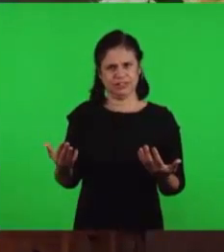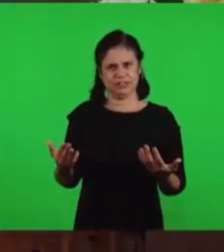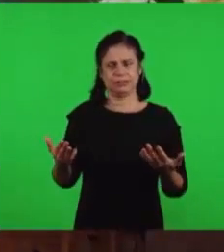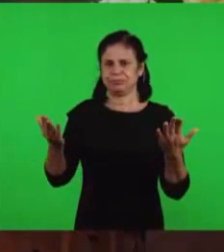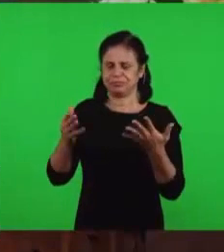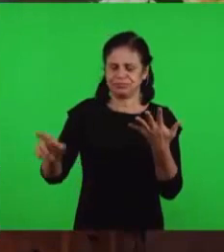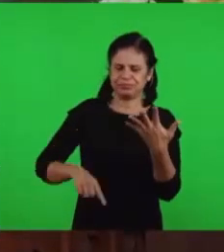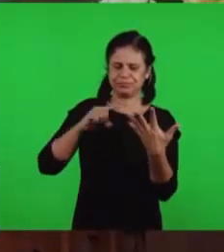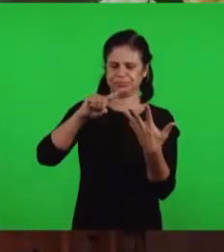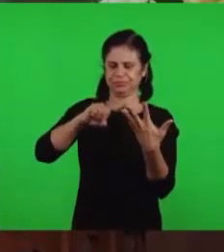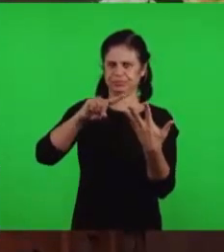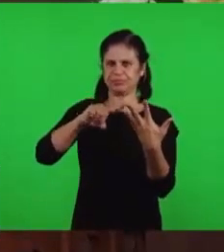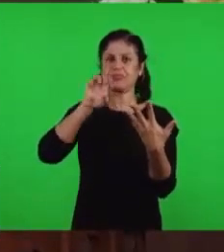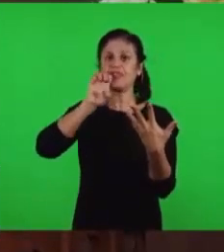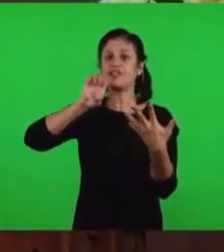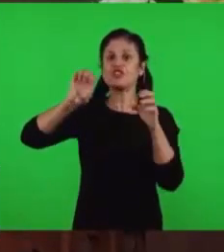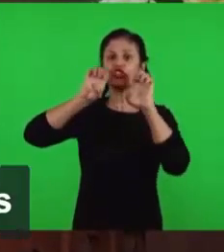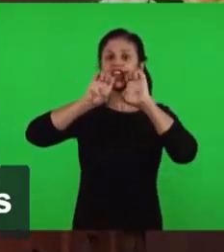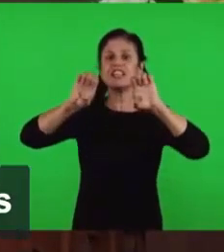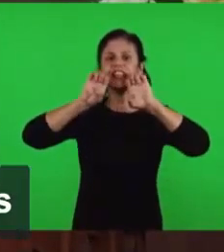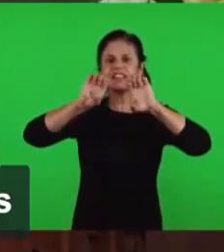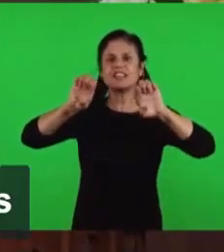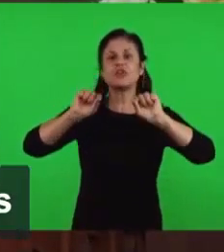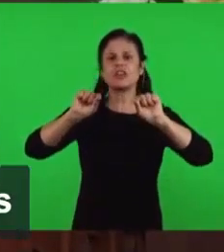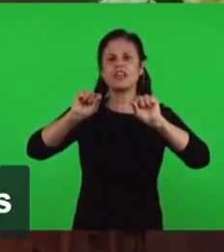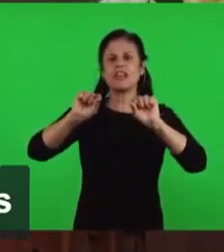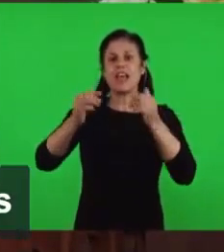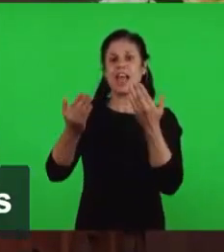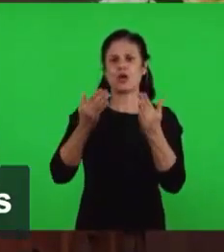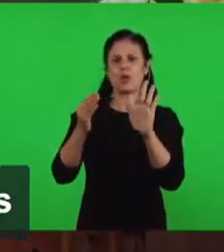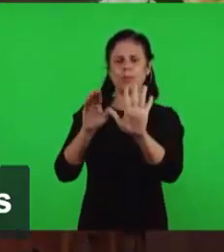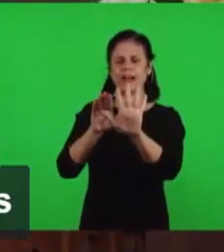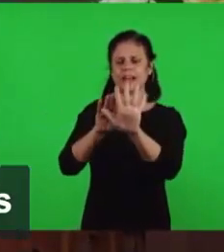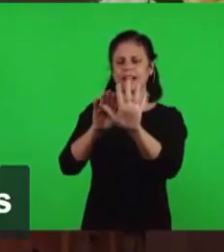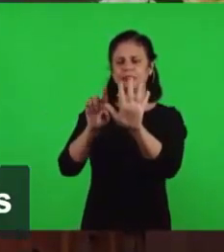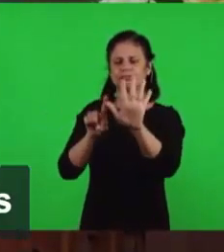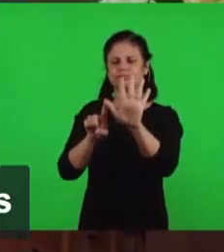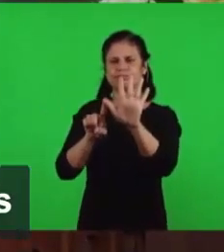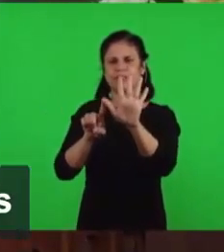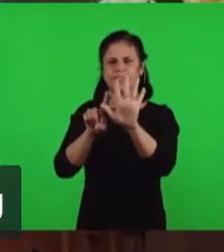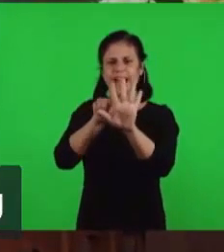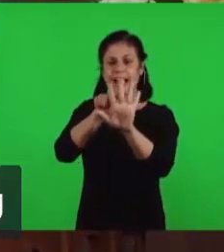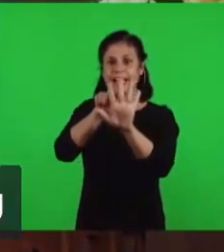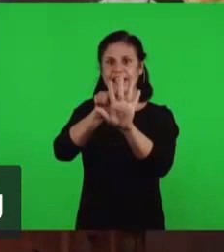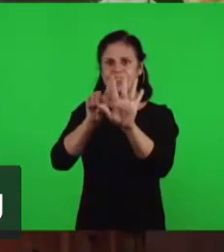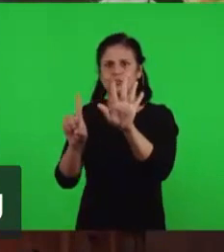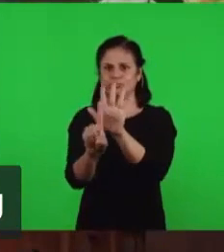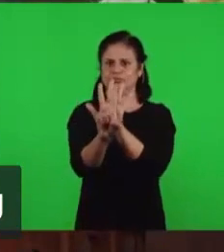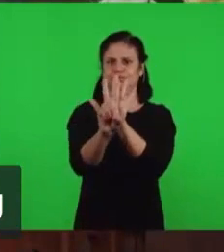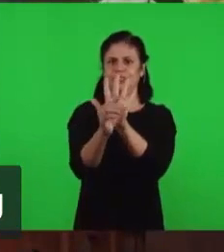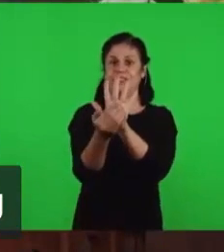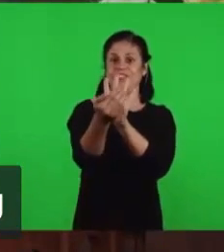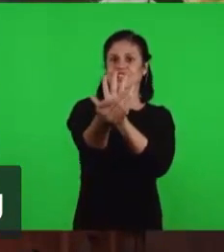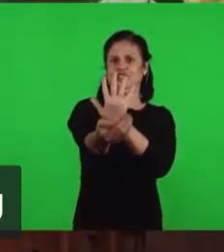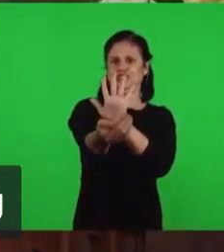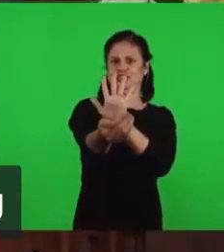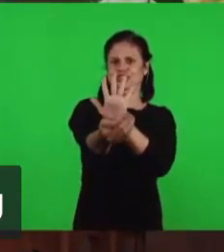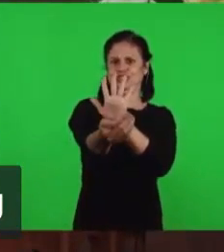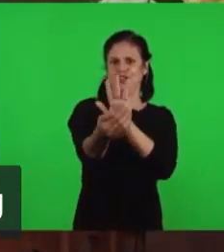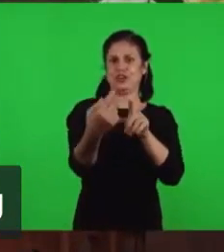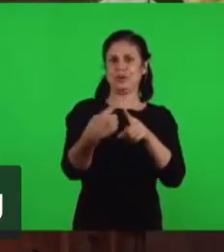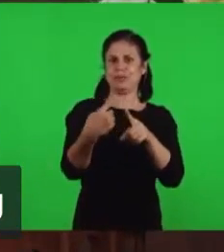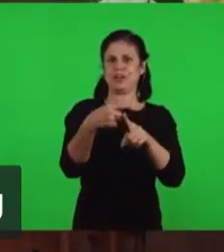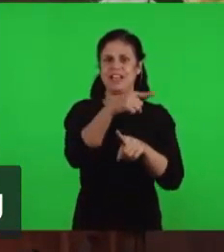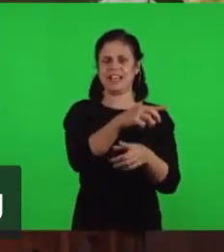o evangelista vai na frente os grupos vão na frente a evangelização mas o pastor é que sabe o que é que tá acontecendo